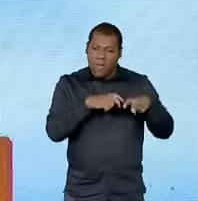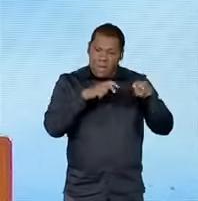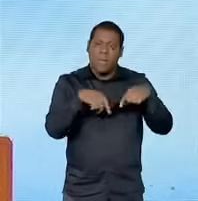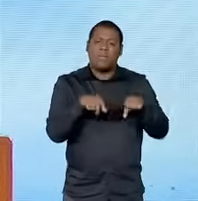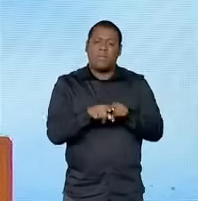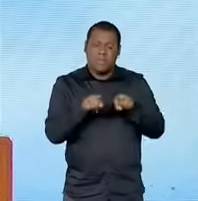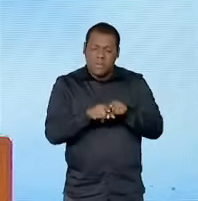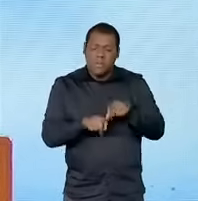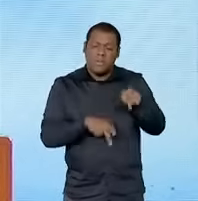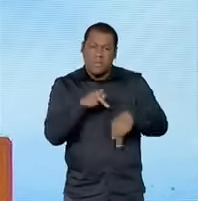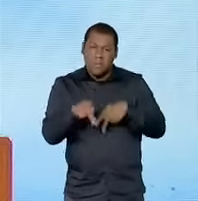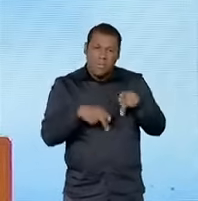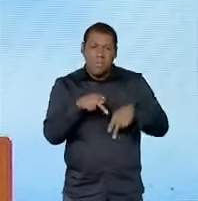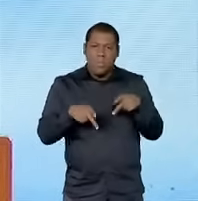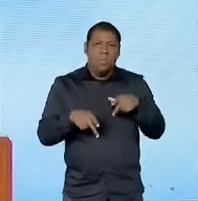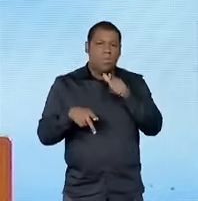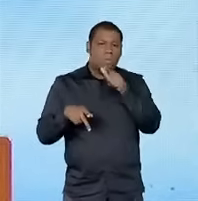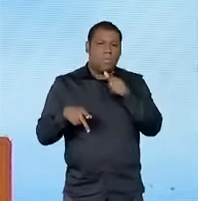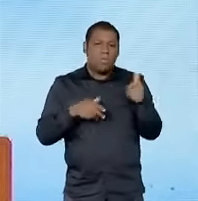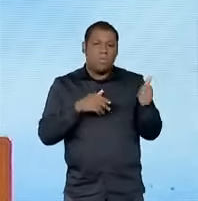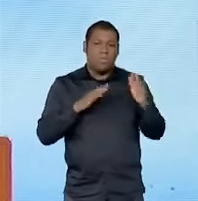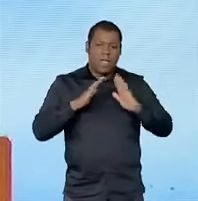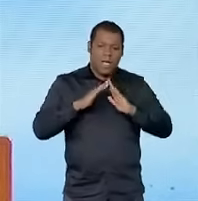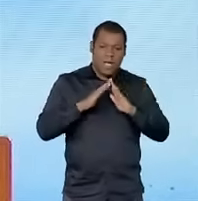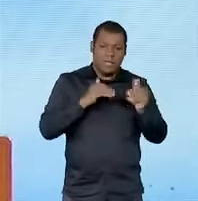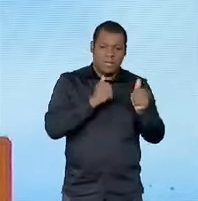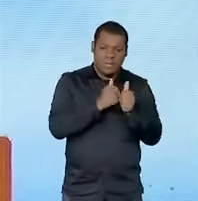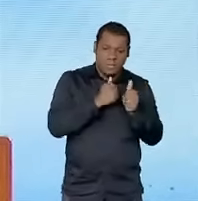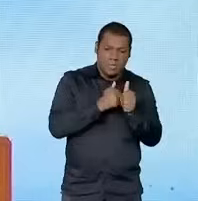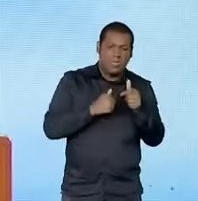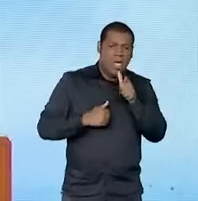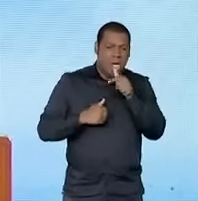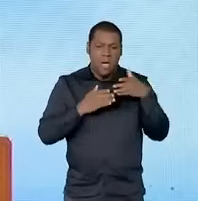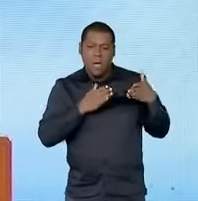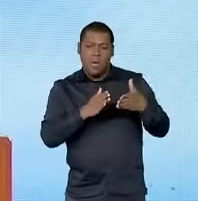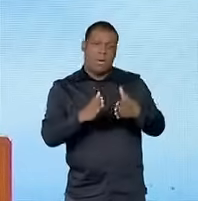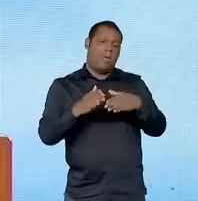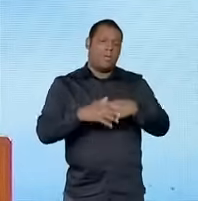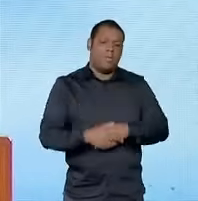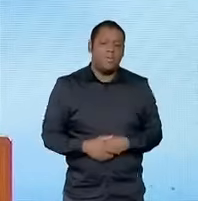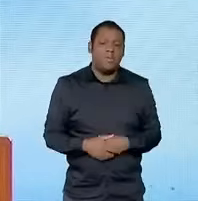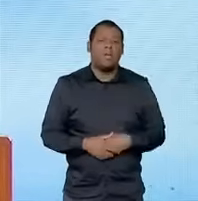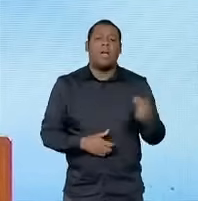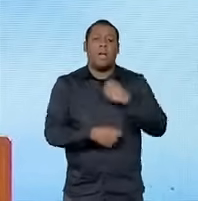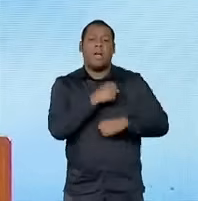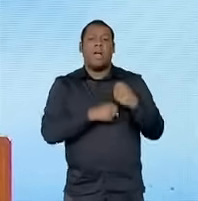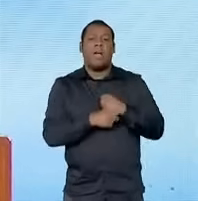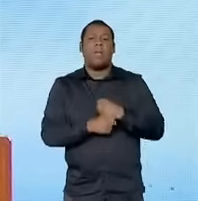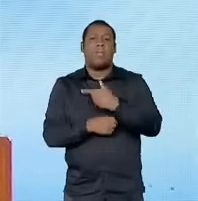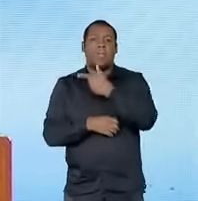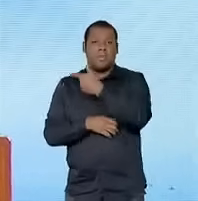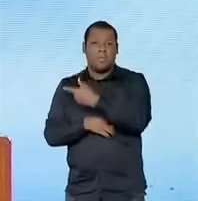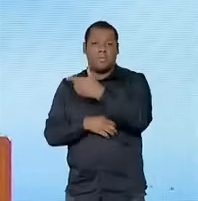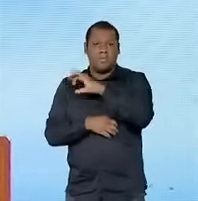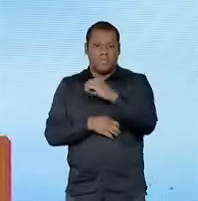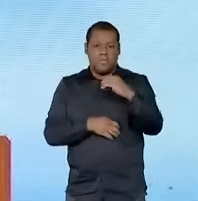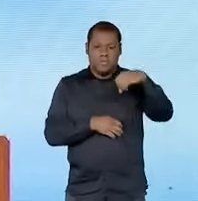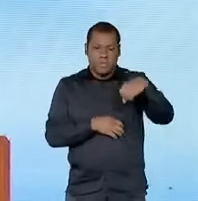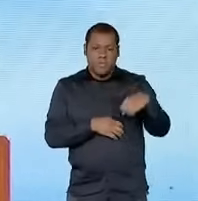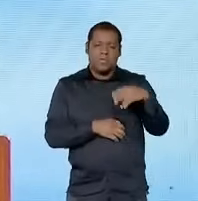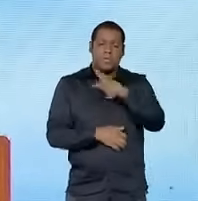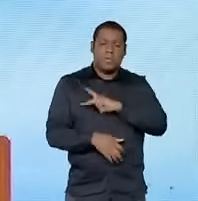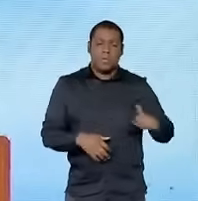florestas. Quando, em 2009, o presidente Lula criou-se um programa permanente